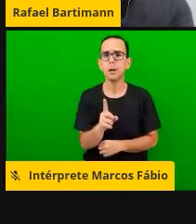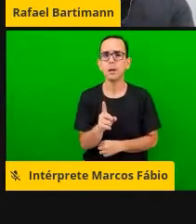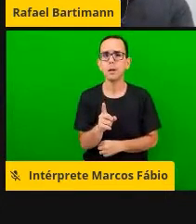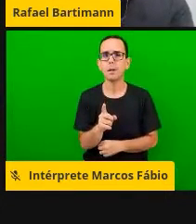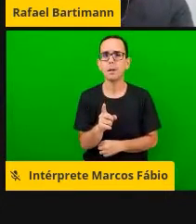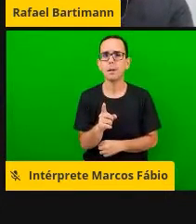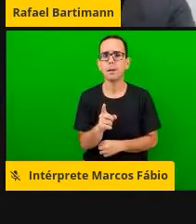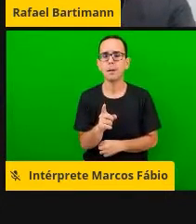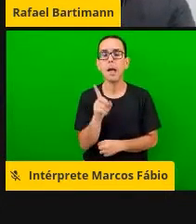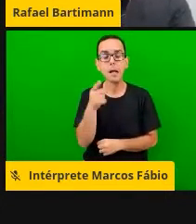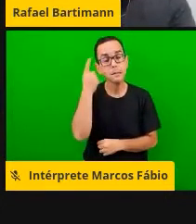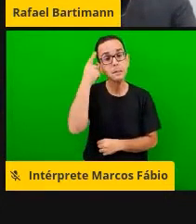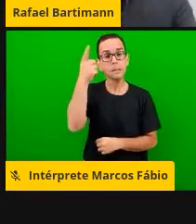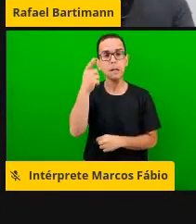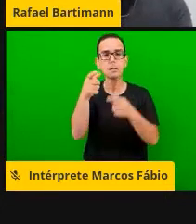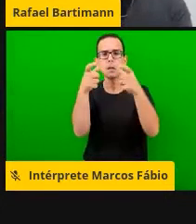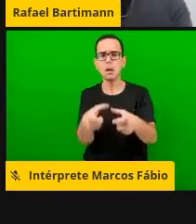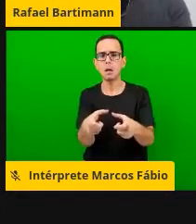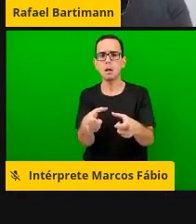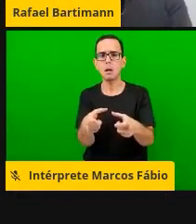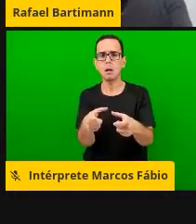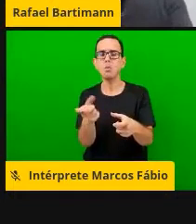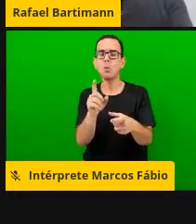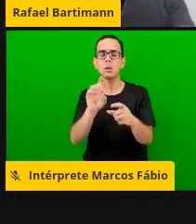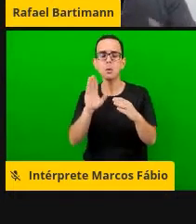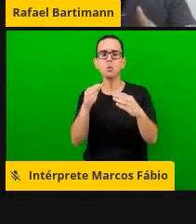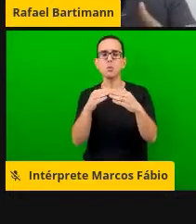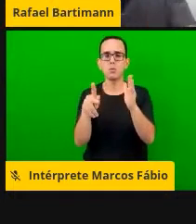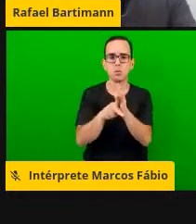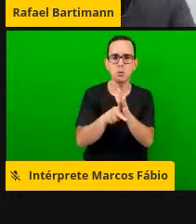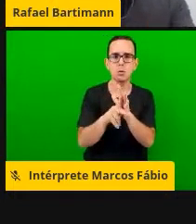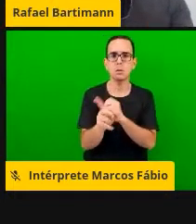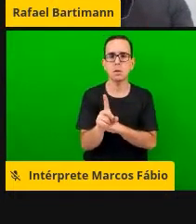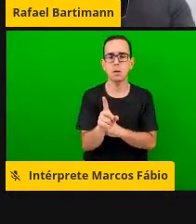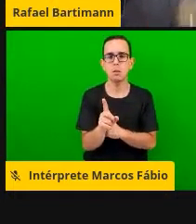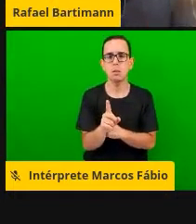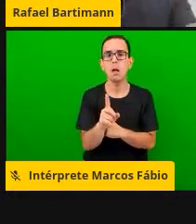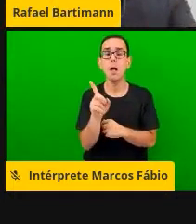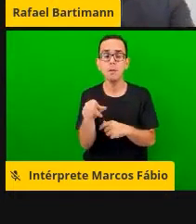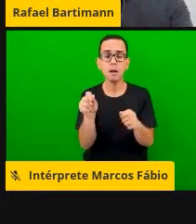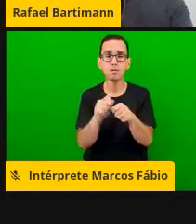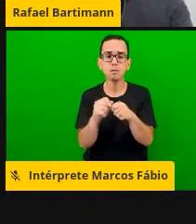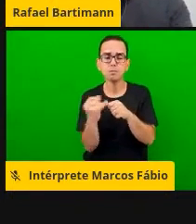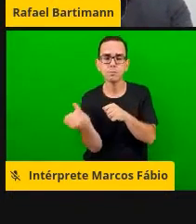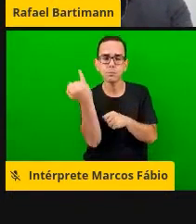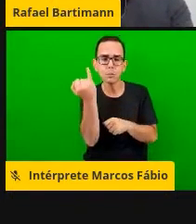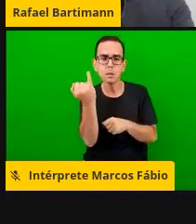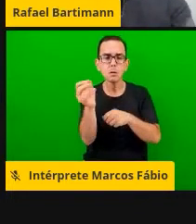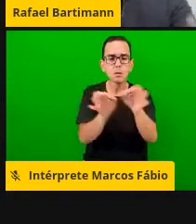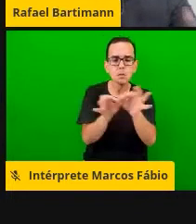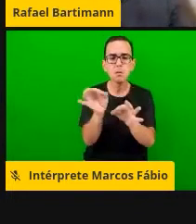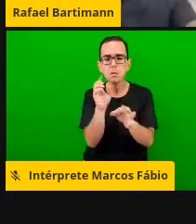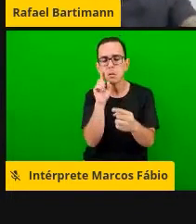essa estratégia territorial não é algo só da antiguidade. Atualmente, isso se reproduz em vários contextos, como no centro de